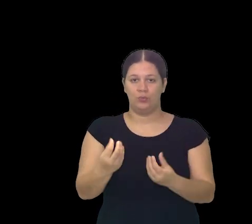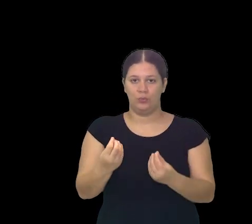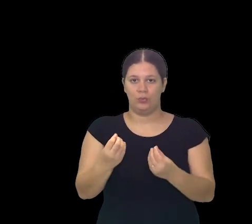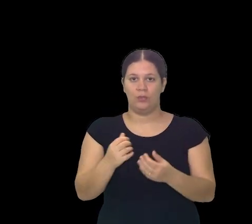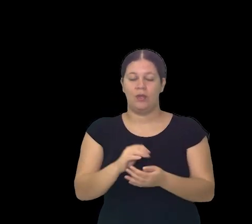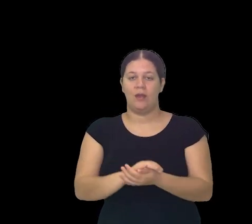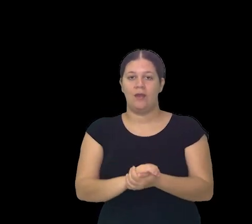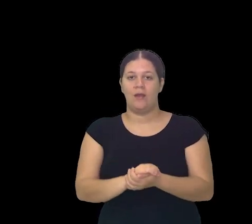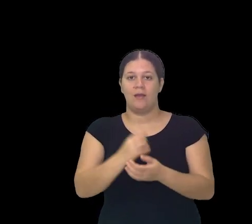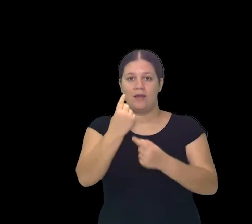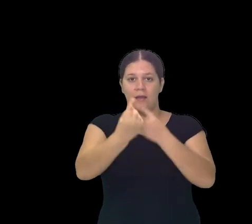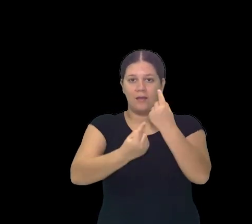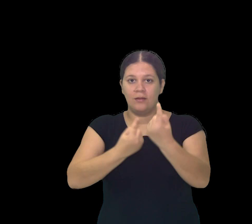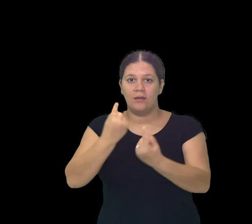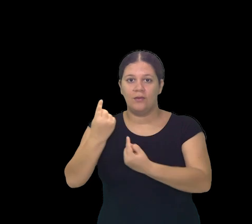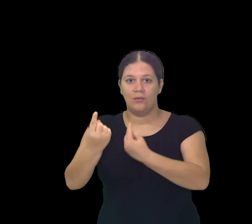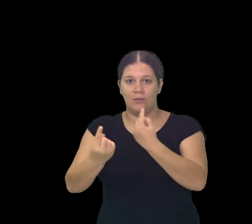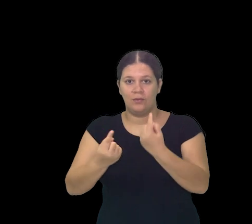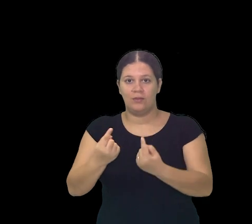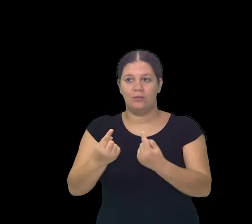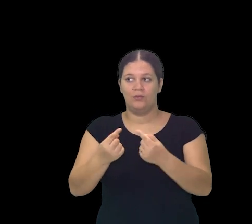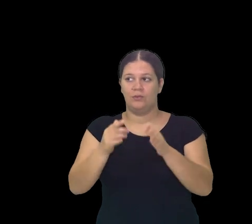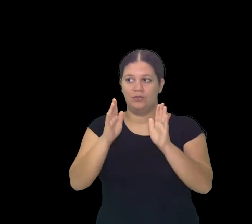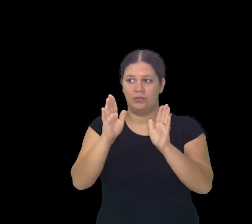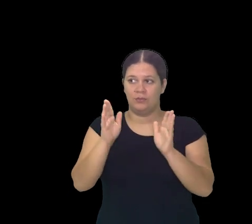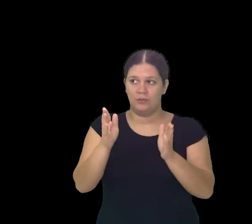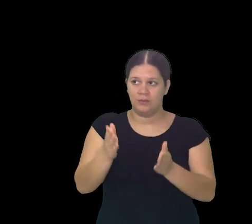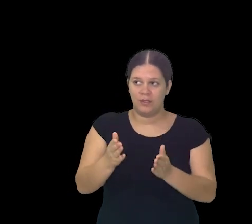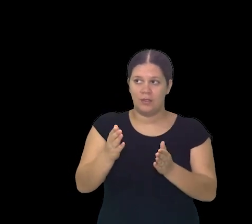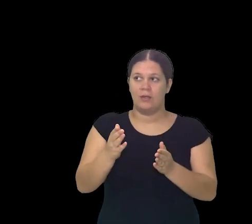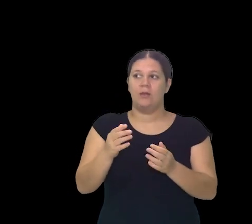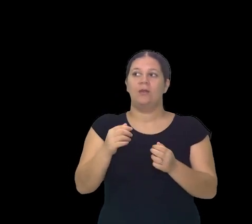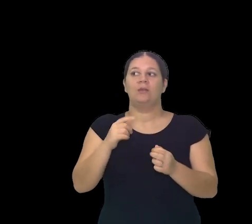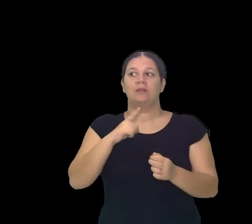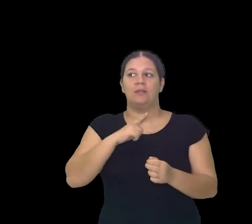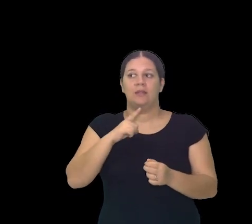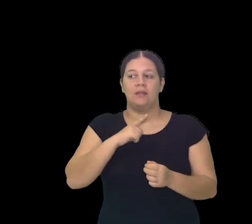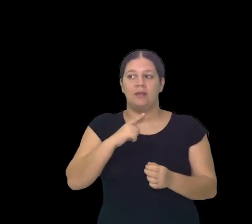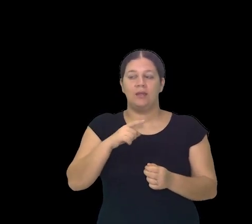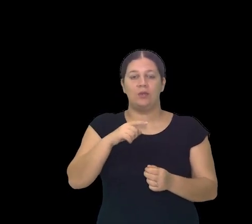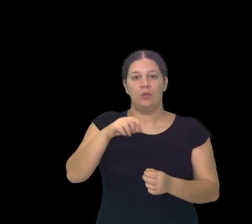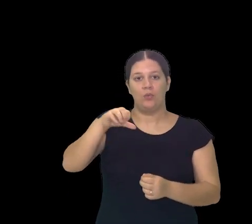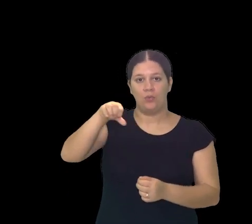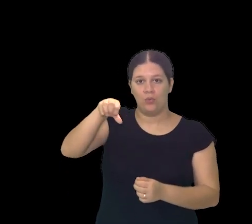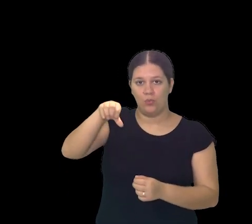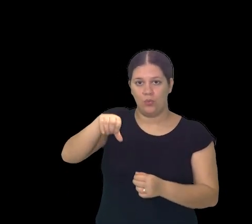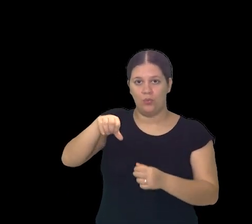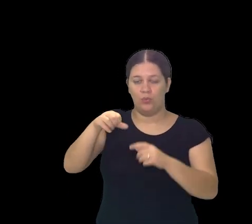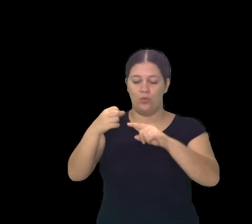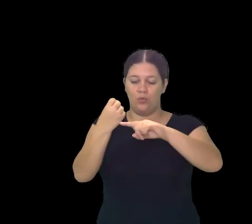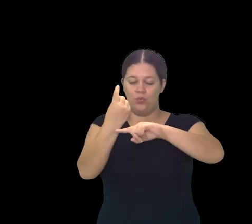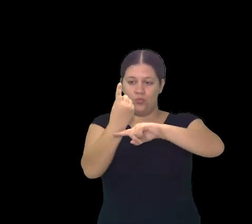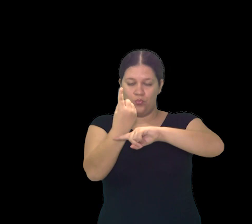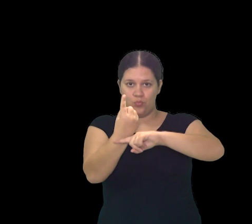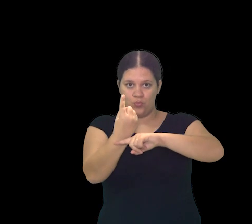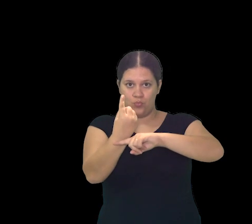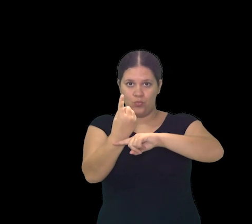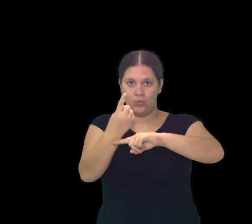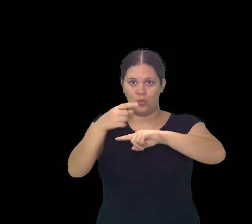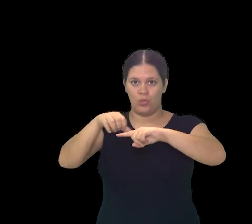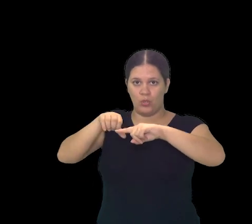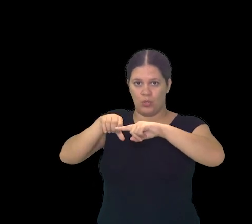gente sombreou? Bom, cada um desses, já vimos que cada um deles representa um nono. Então, um